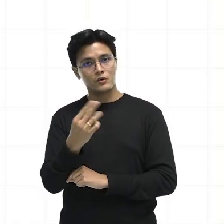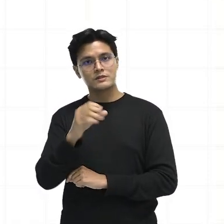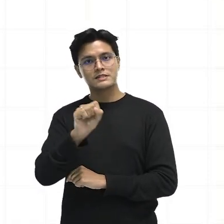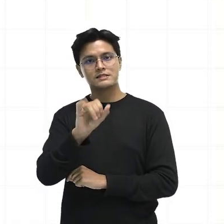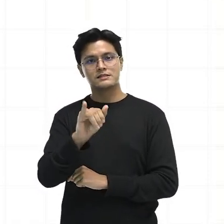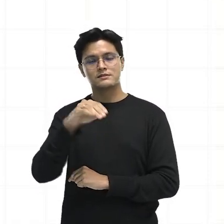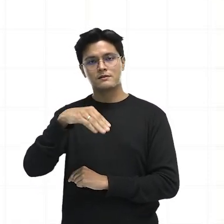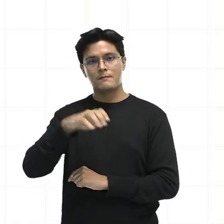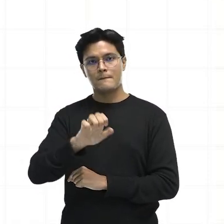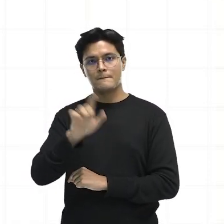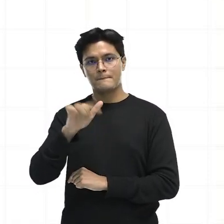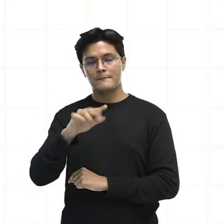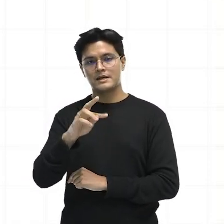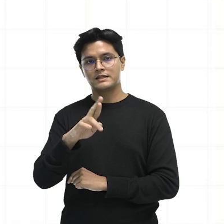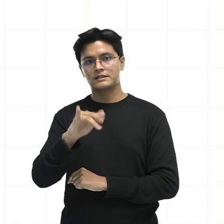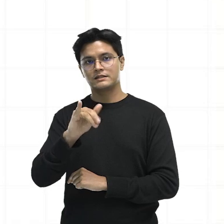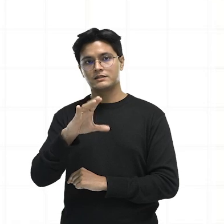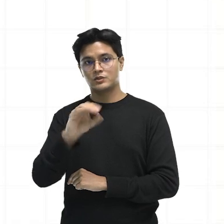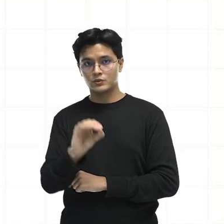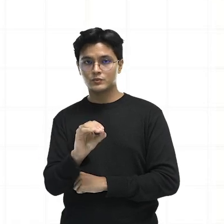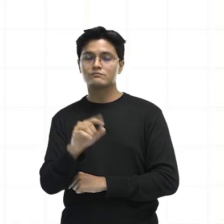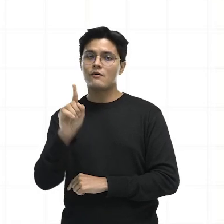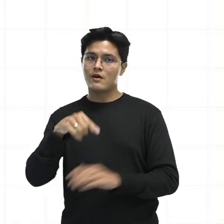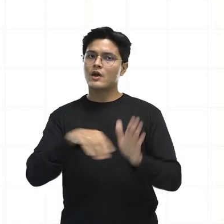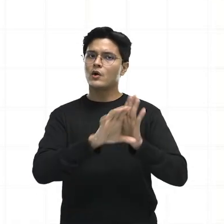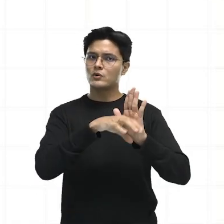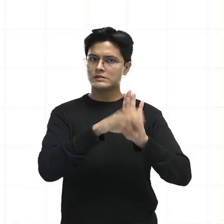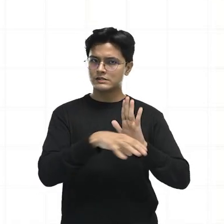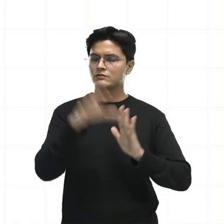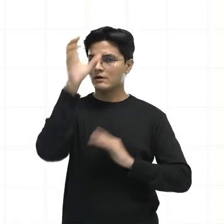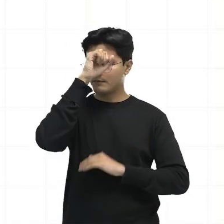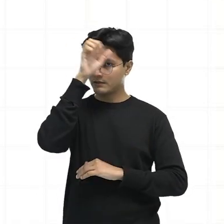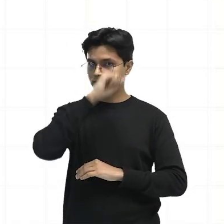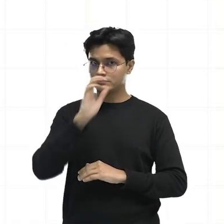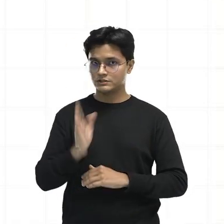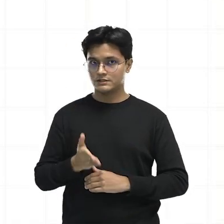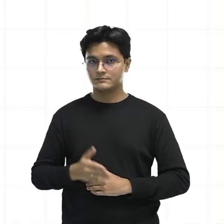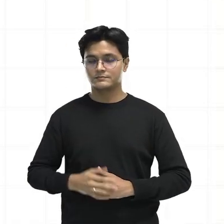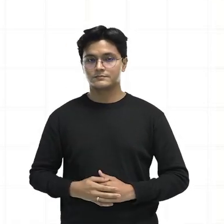tá bom? Foi um conceito que nós abordamos também.